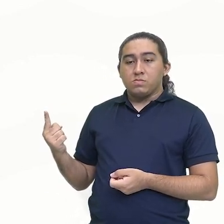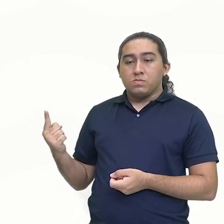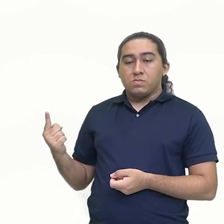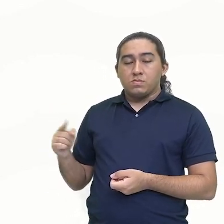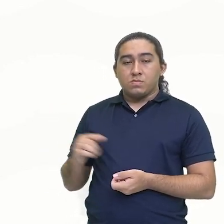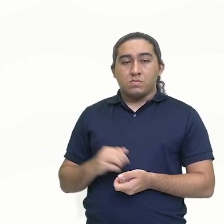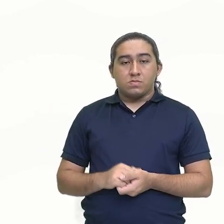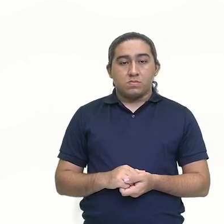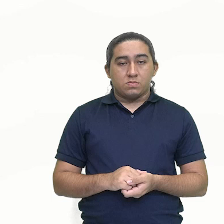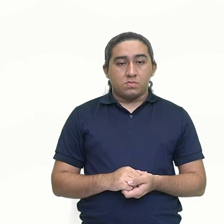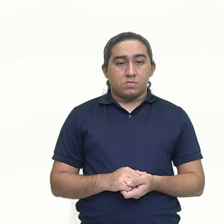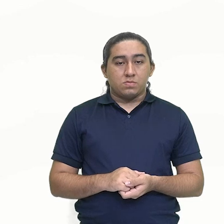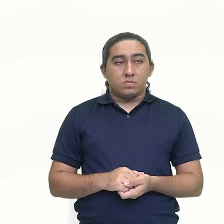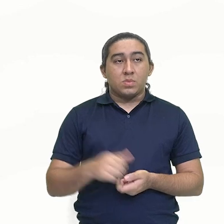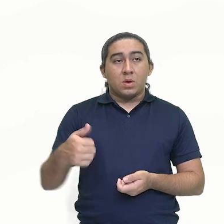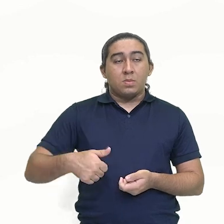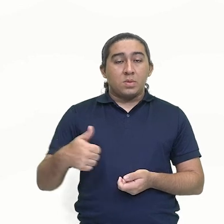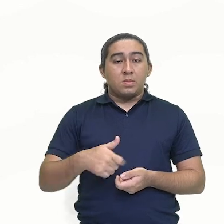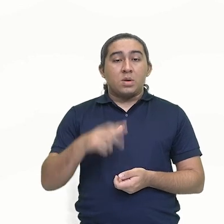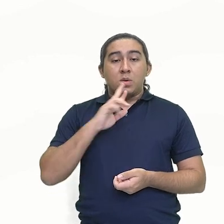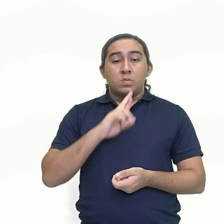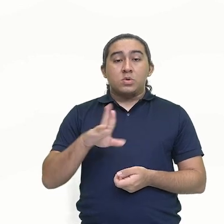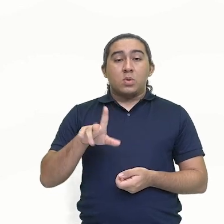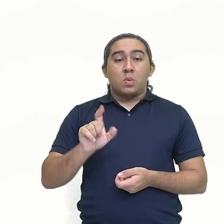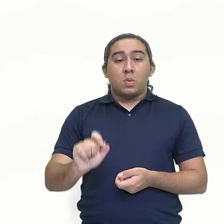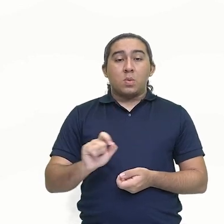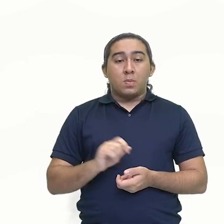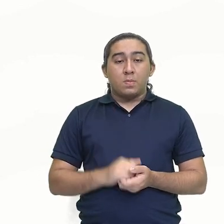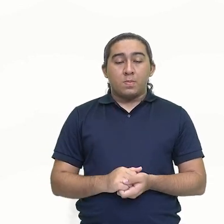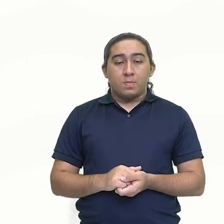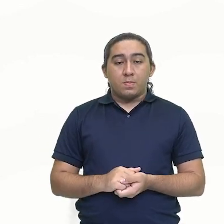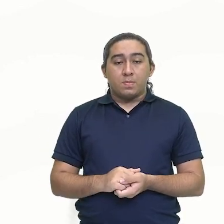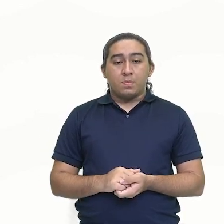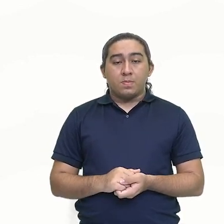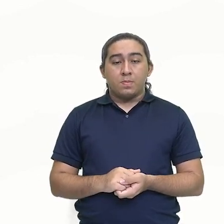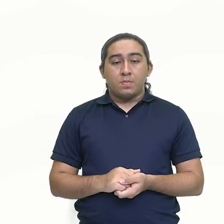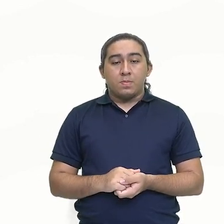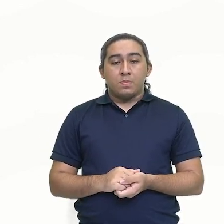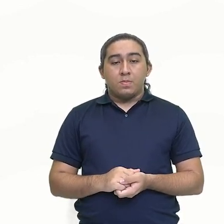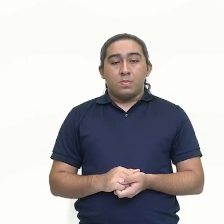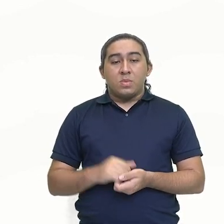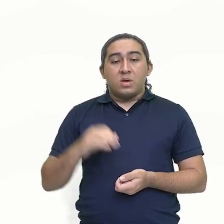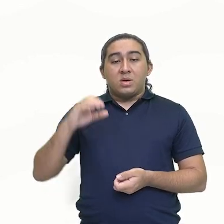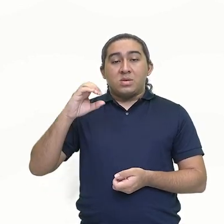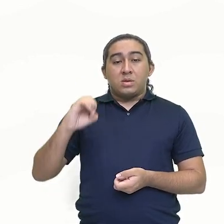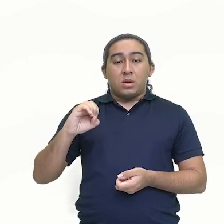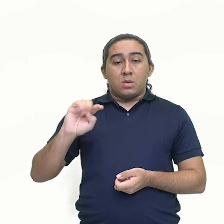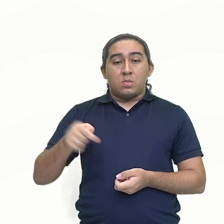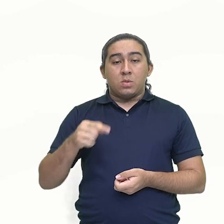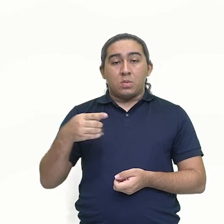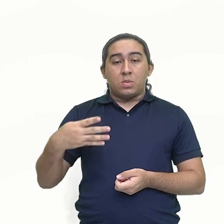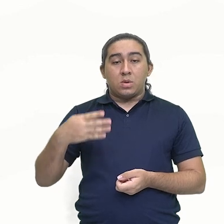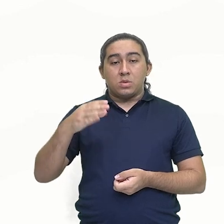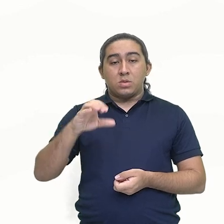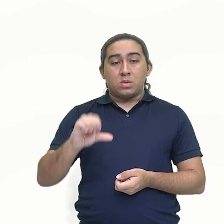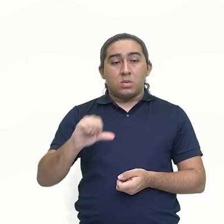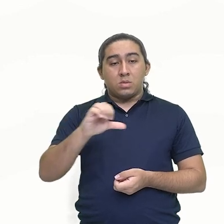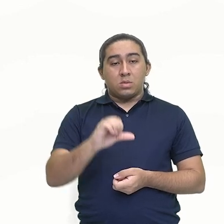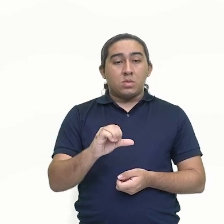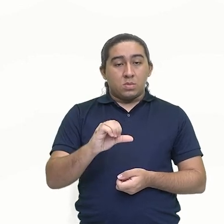O resultado só das pessoas que trabalham, a gente vê um índice aí que vai de 0,49 no